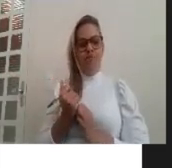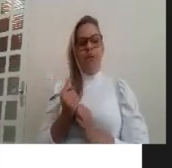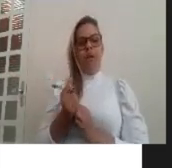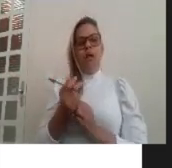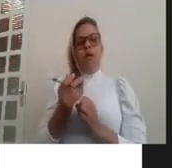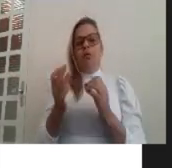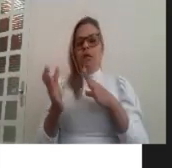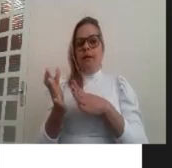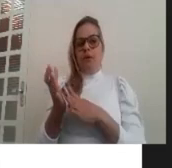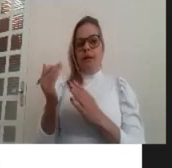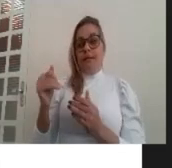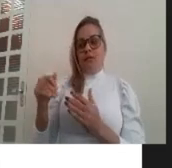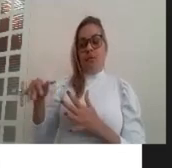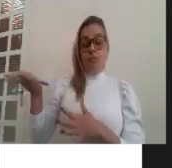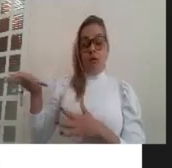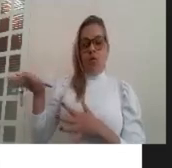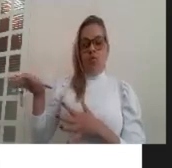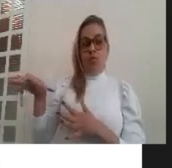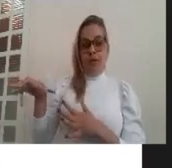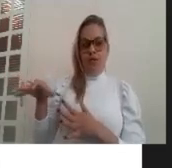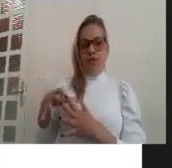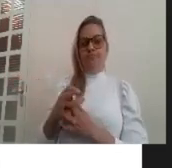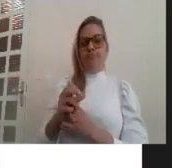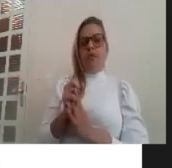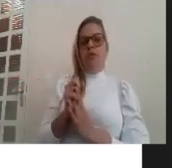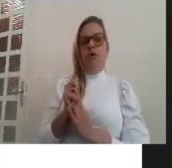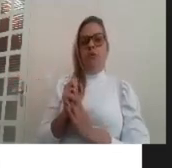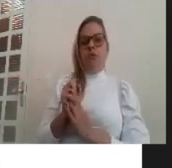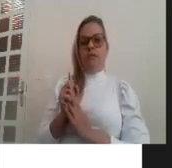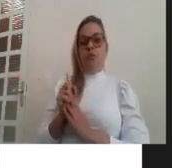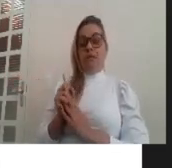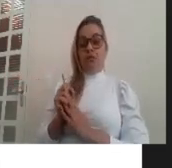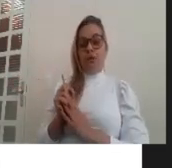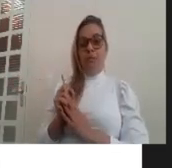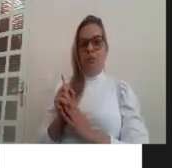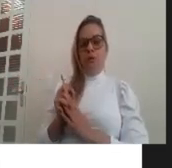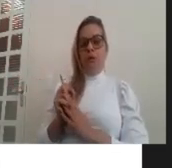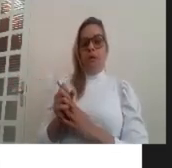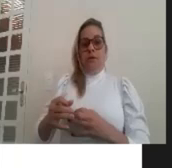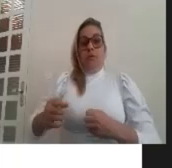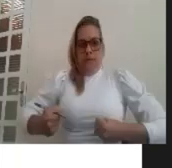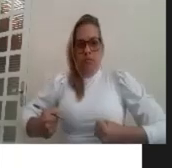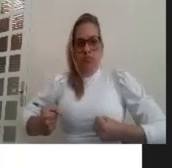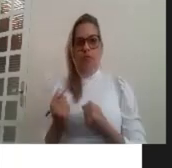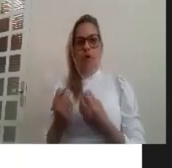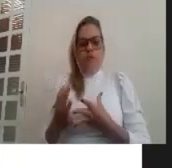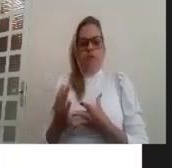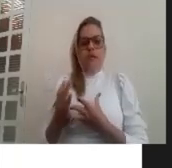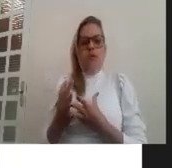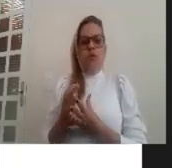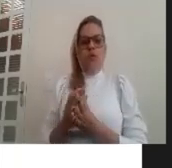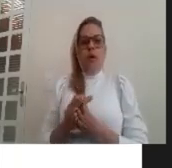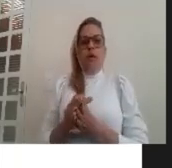paciente e quando ela entrou em casa, eu tenho um cachorro muito grande. Eu tenho um husky com pastor alemão. Então, eles são